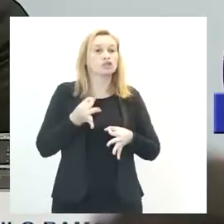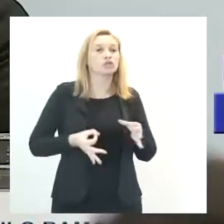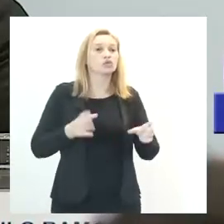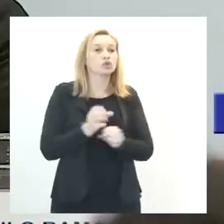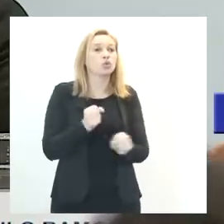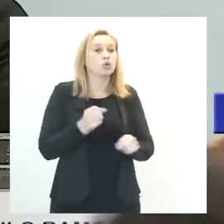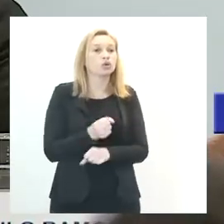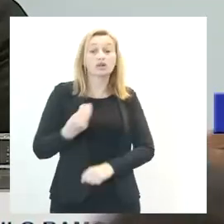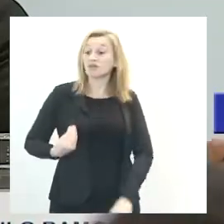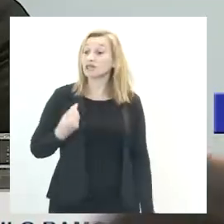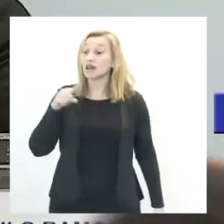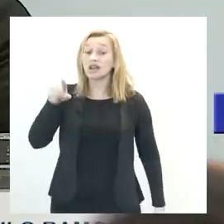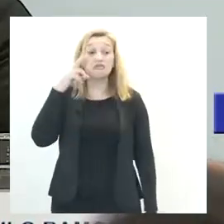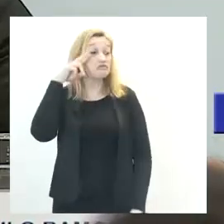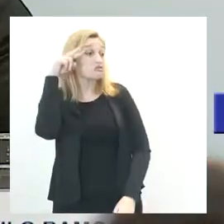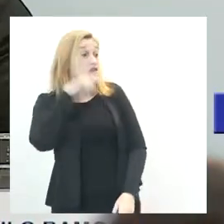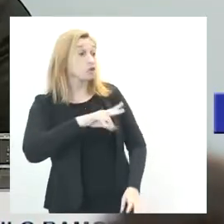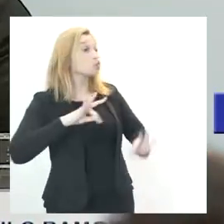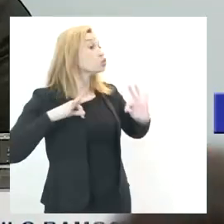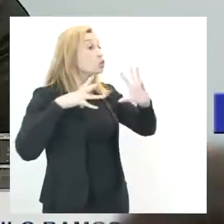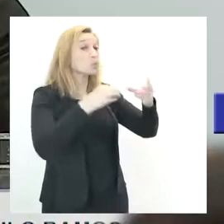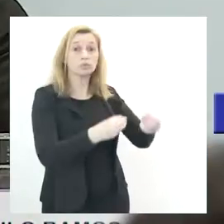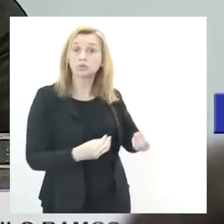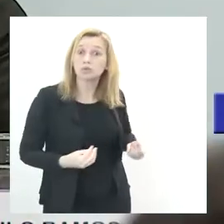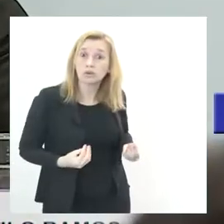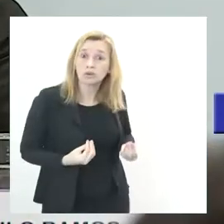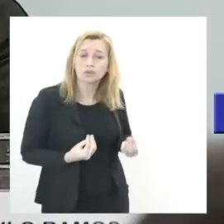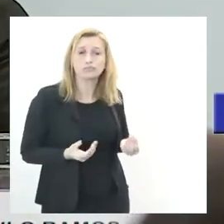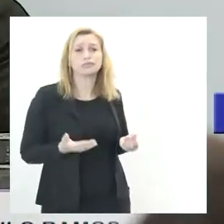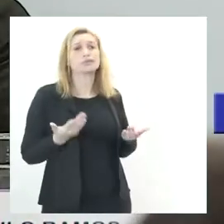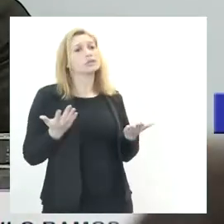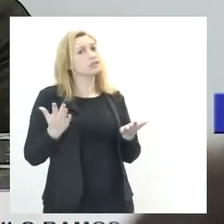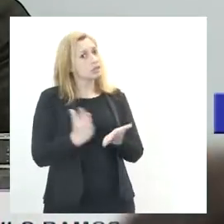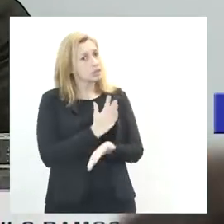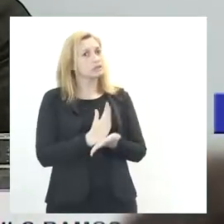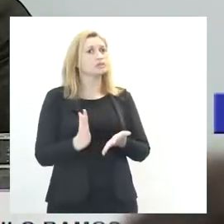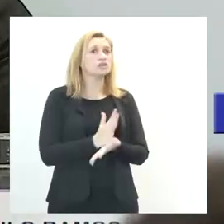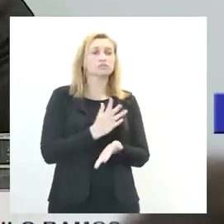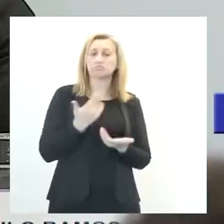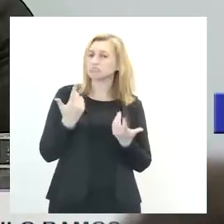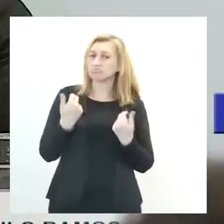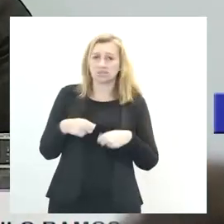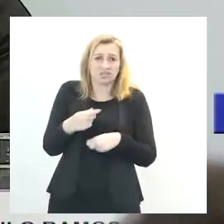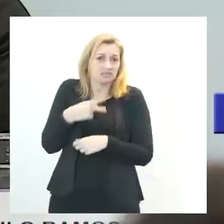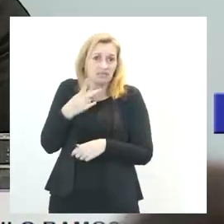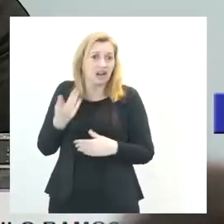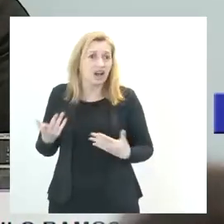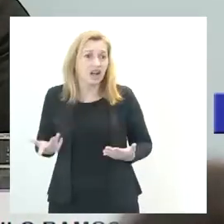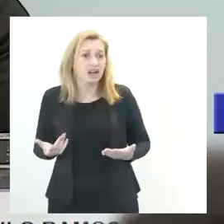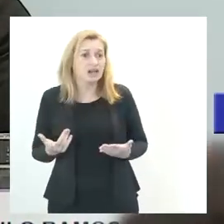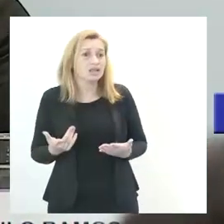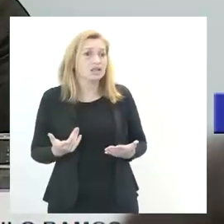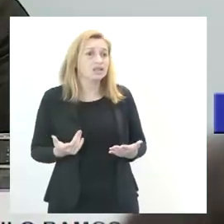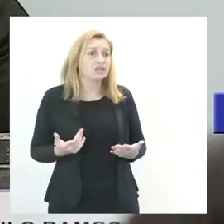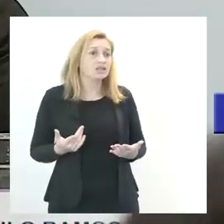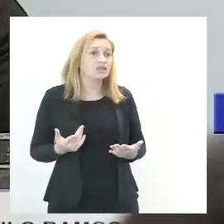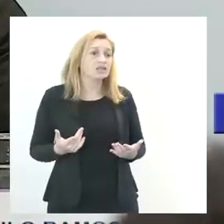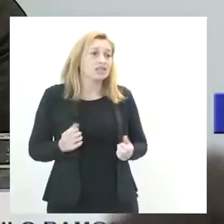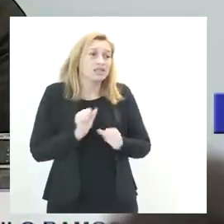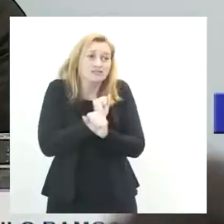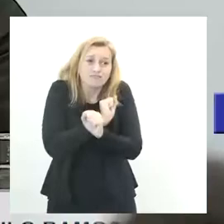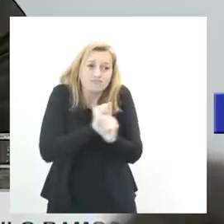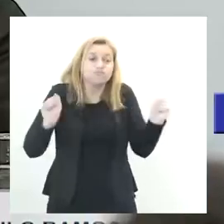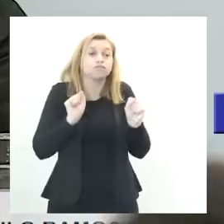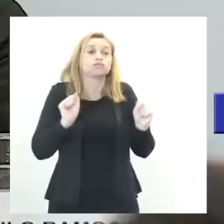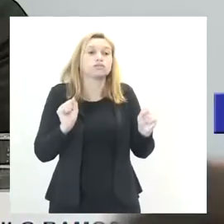ali assistindo a tudo e ao mesmo tempo EA preciso dizer isso e pela impossibilidade